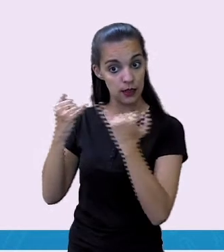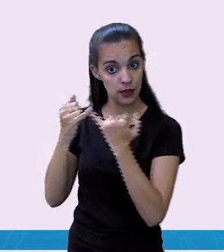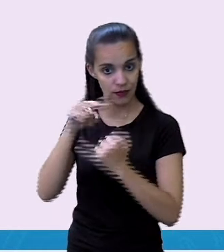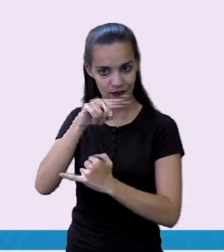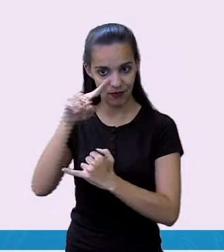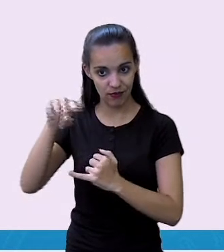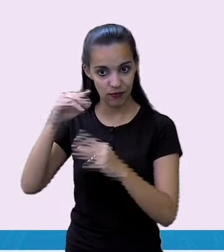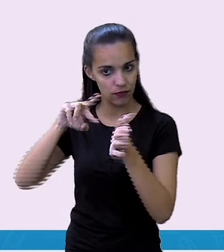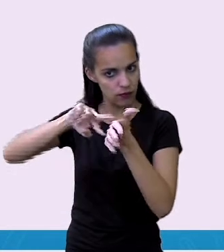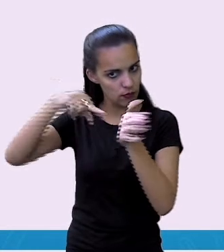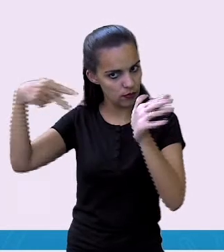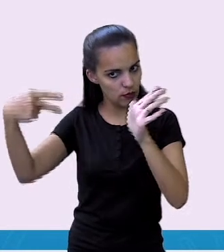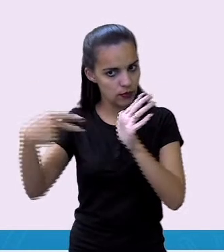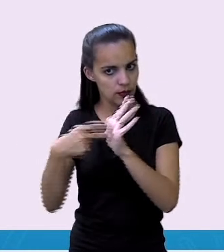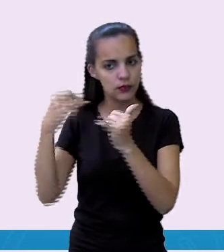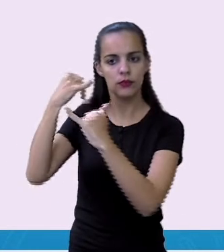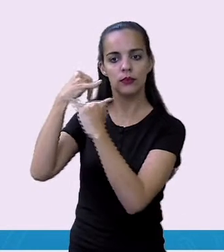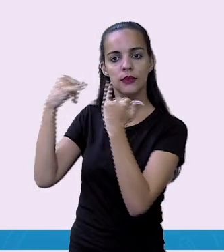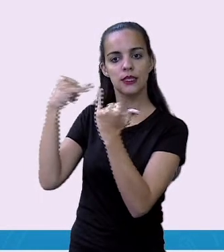meu triângulo